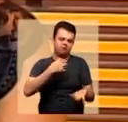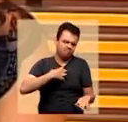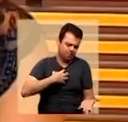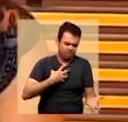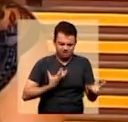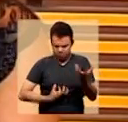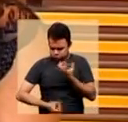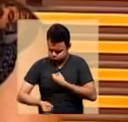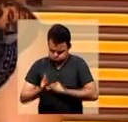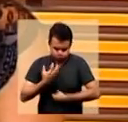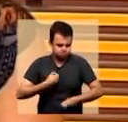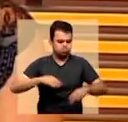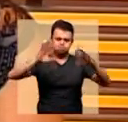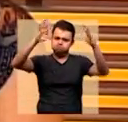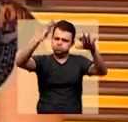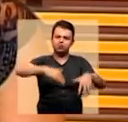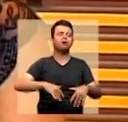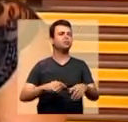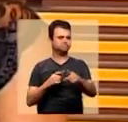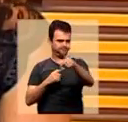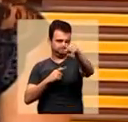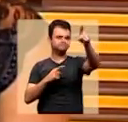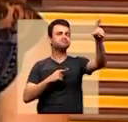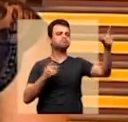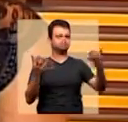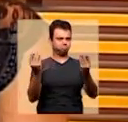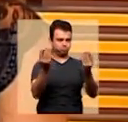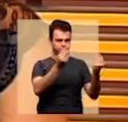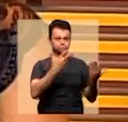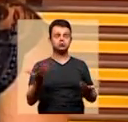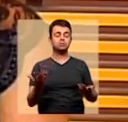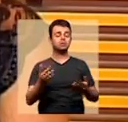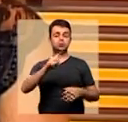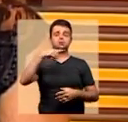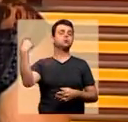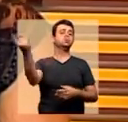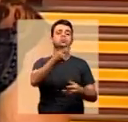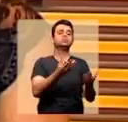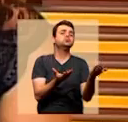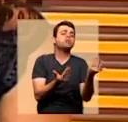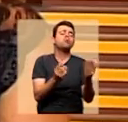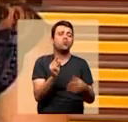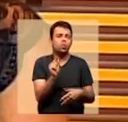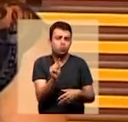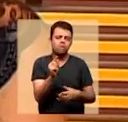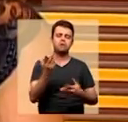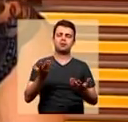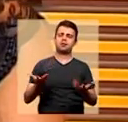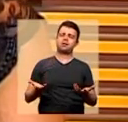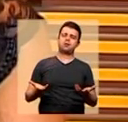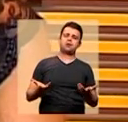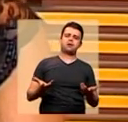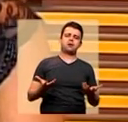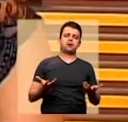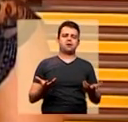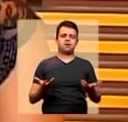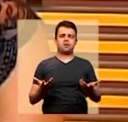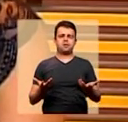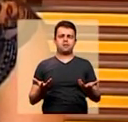questões sentimentais, desestrutura tudo. Né? E normalmente são jovens que têm